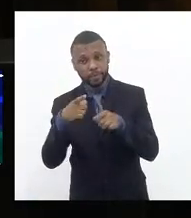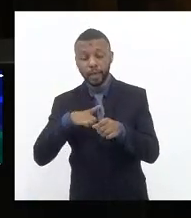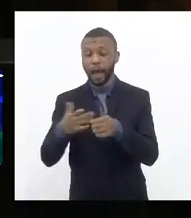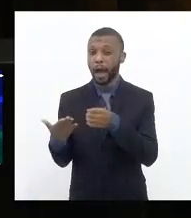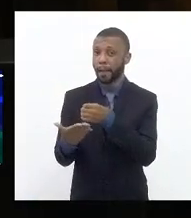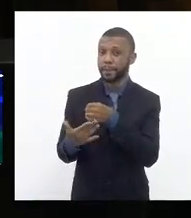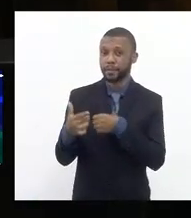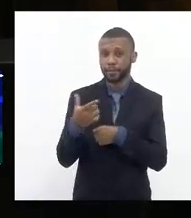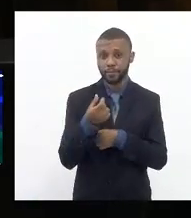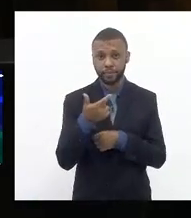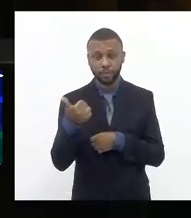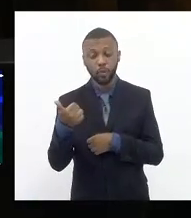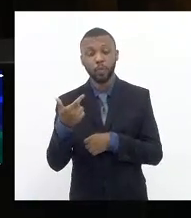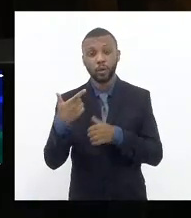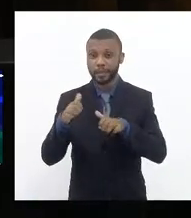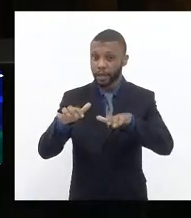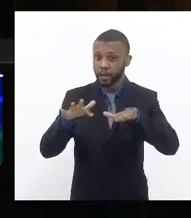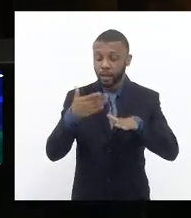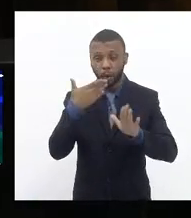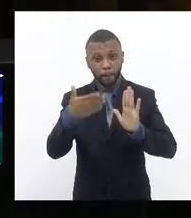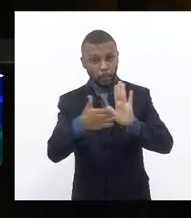aliás, na audiência